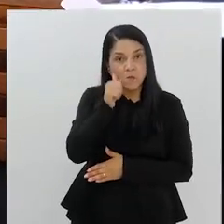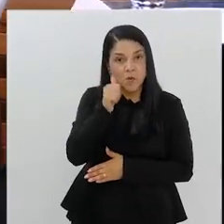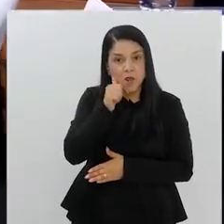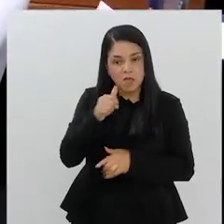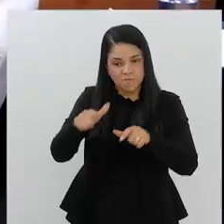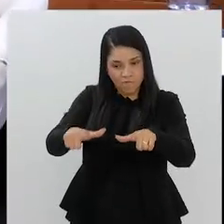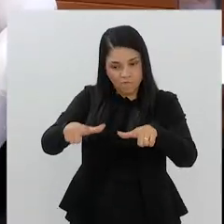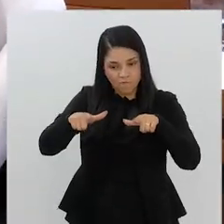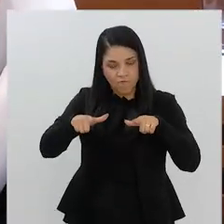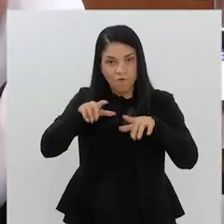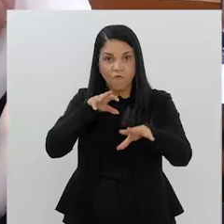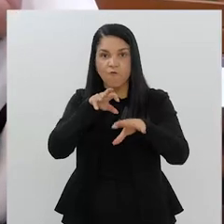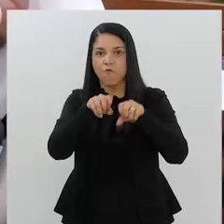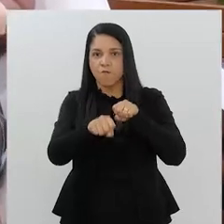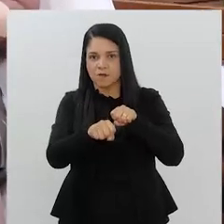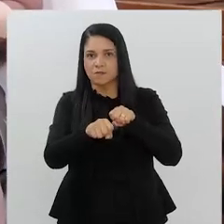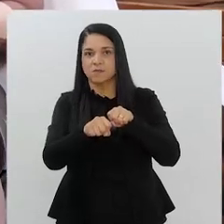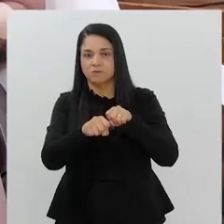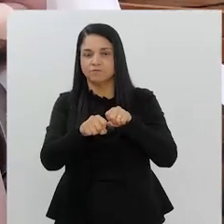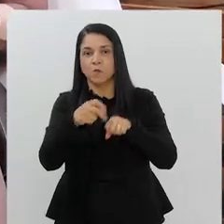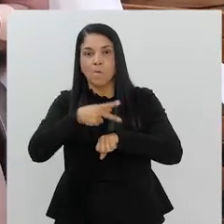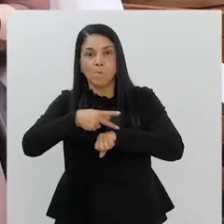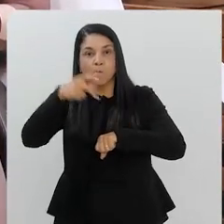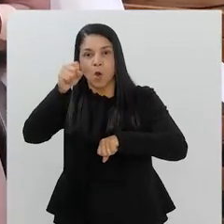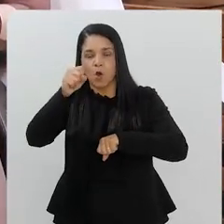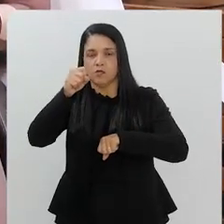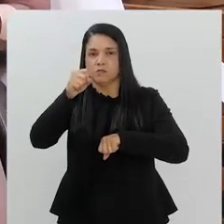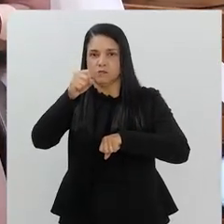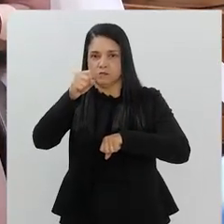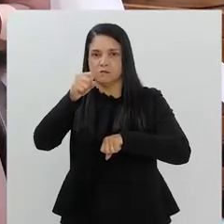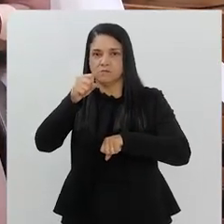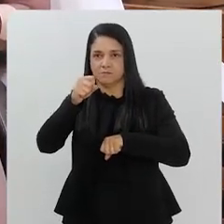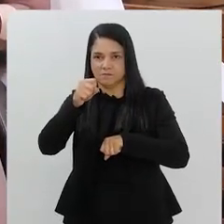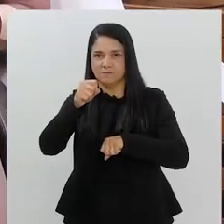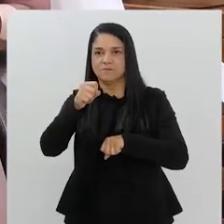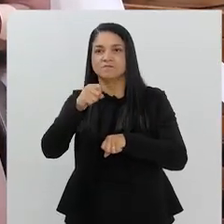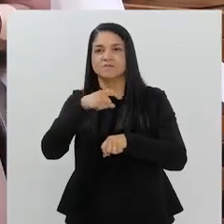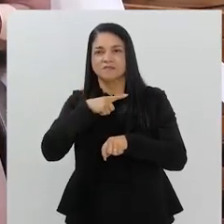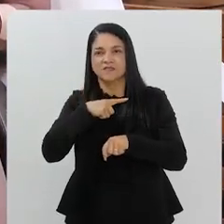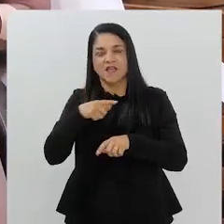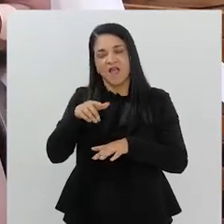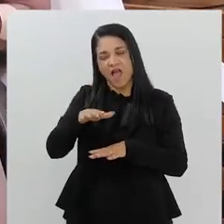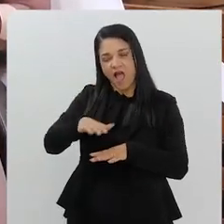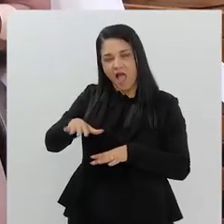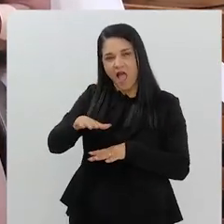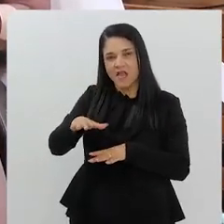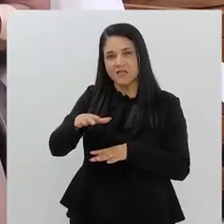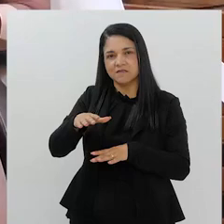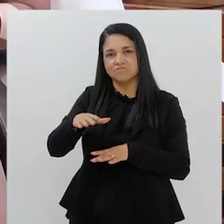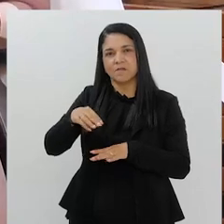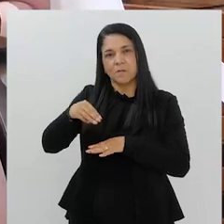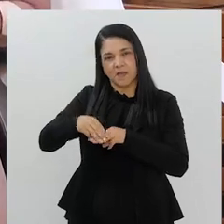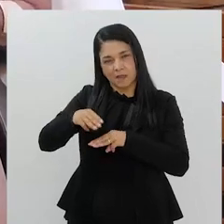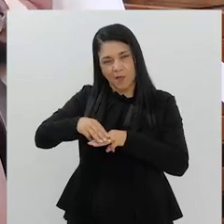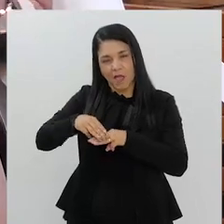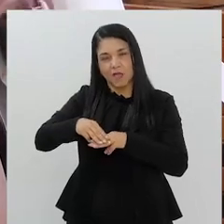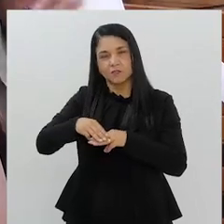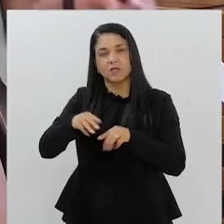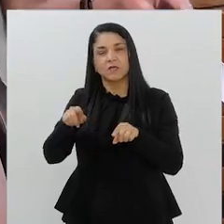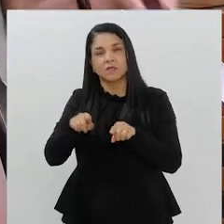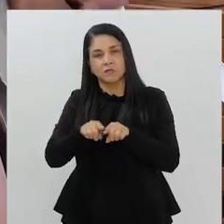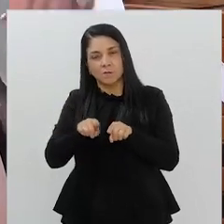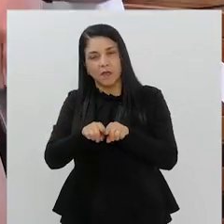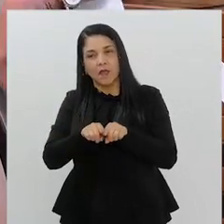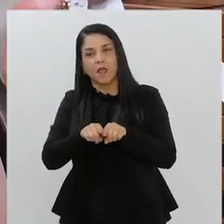menos em nível de graduação e de pós-graduação também isso se inverte um pouco nas áreas exatas quando a gente fala de